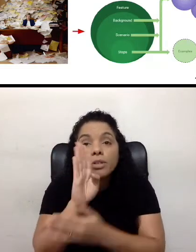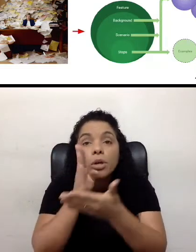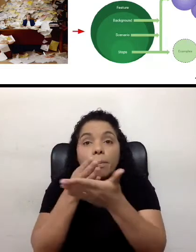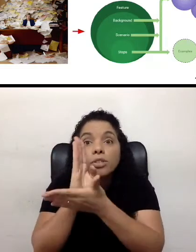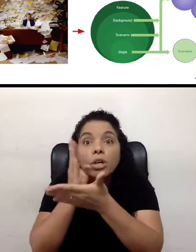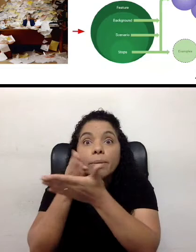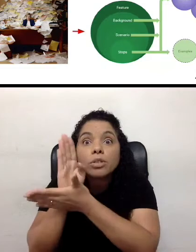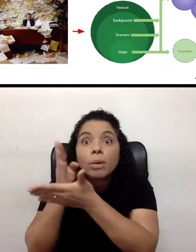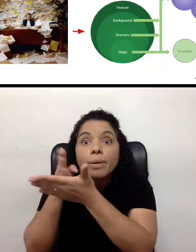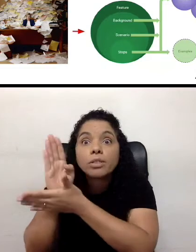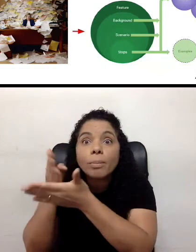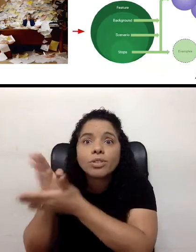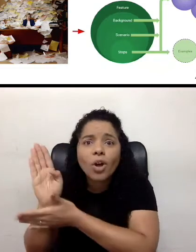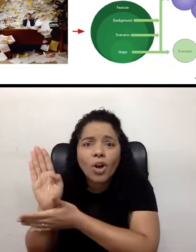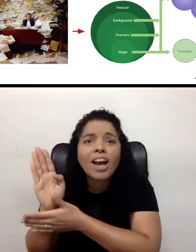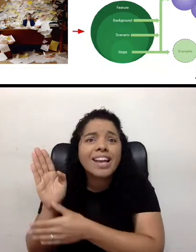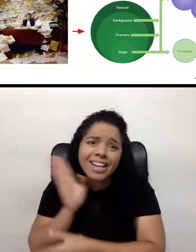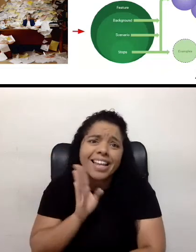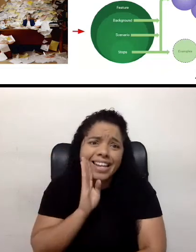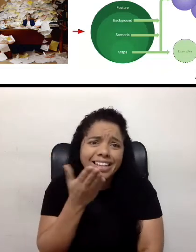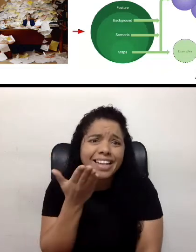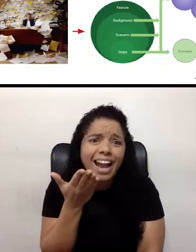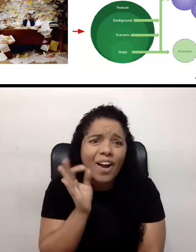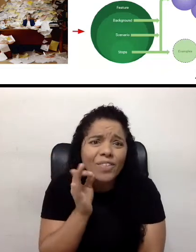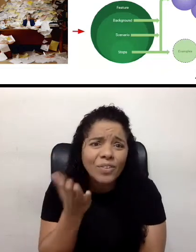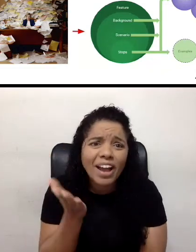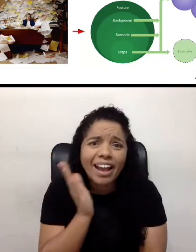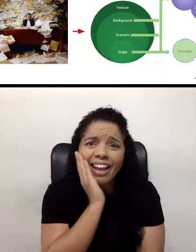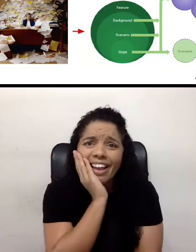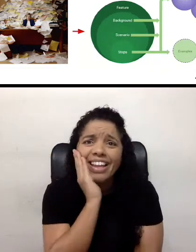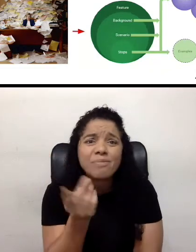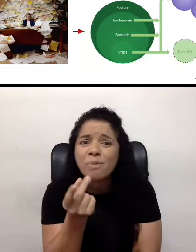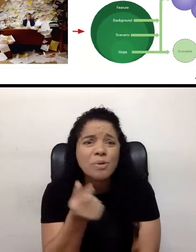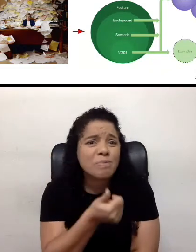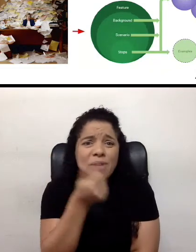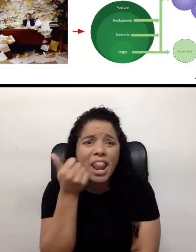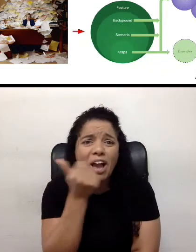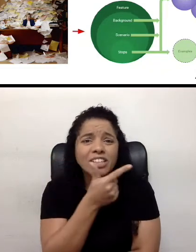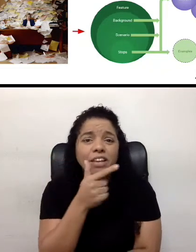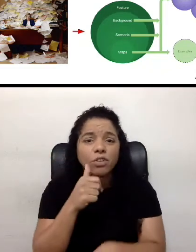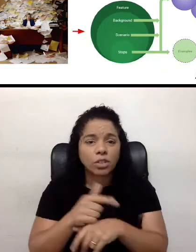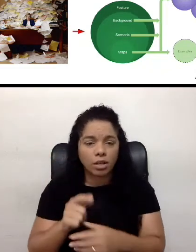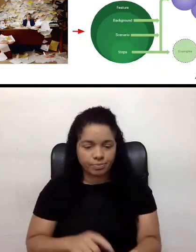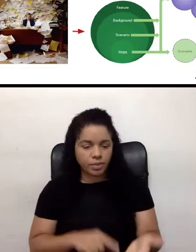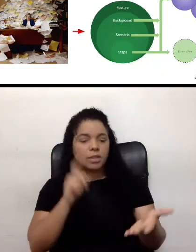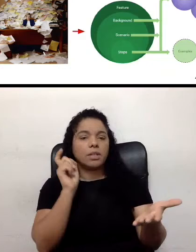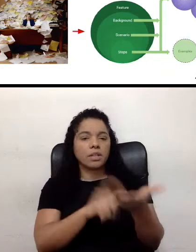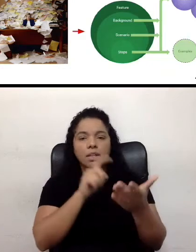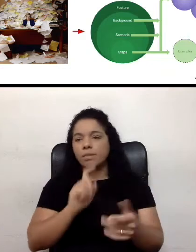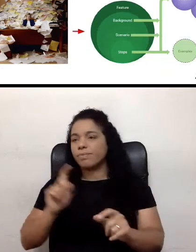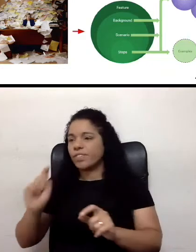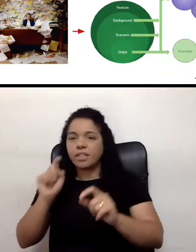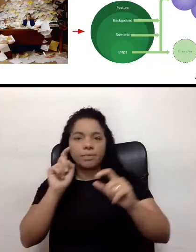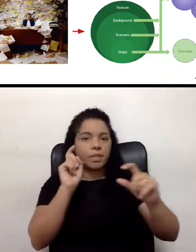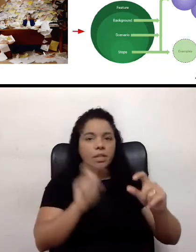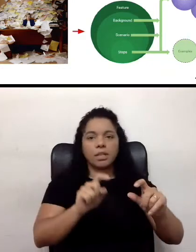passou, passou. Não é tão mais legal, gente, do que você tá ali toda hora, clicando no botão, clicando no